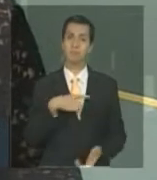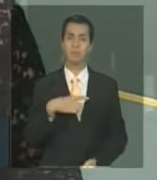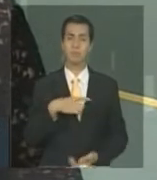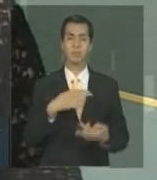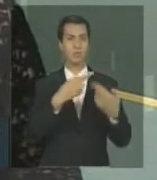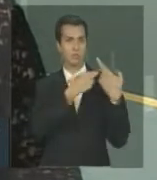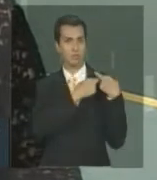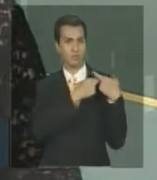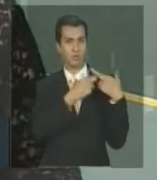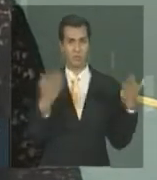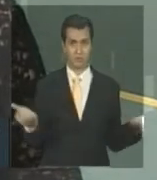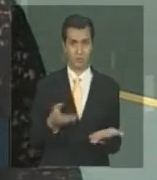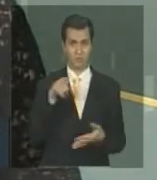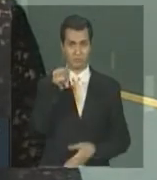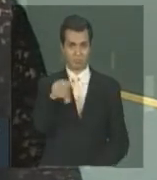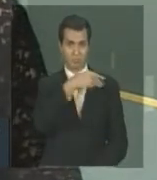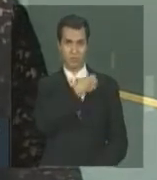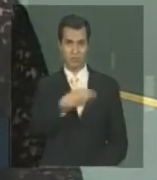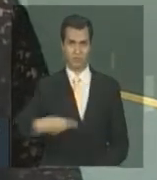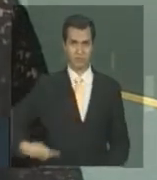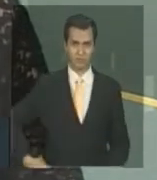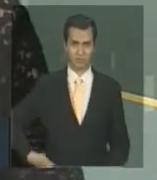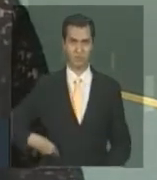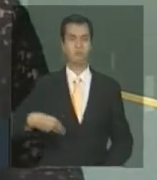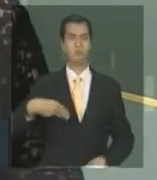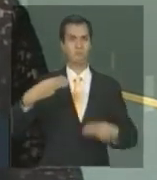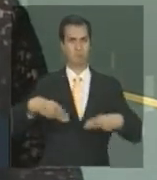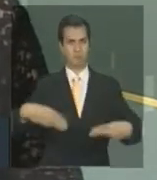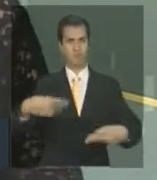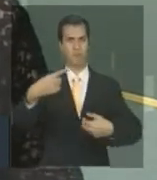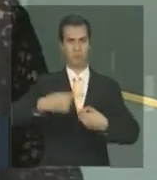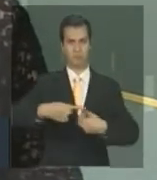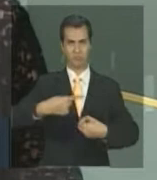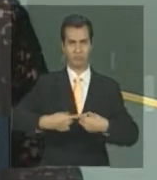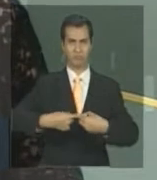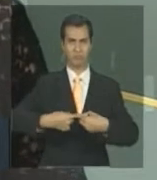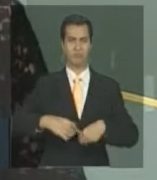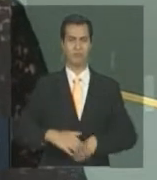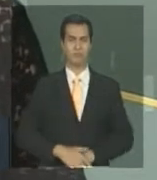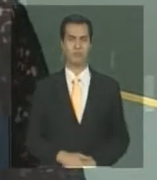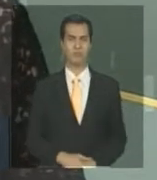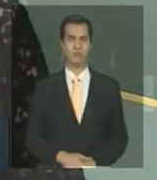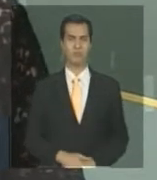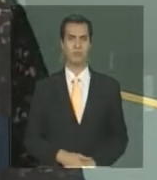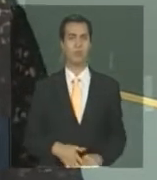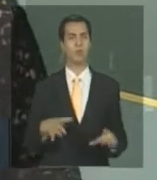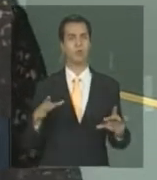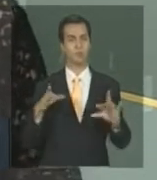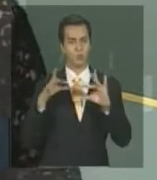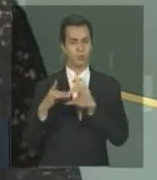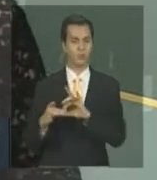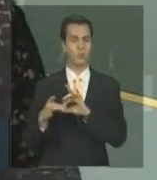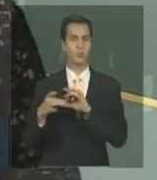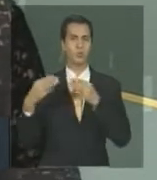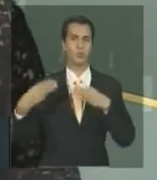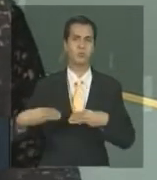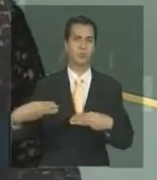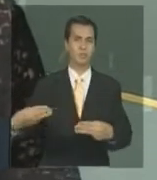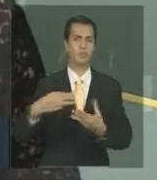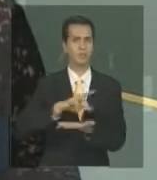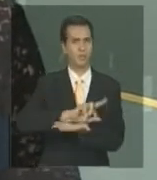do Ministério das Cidades, em participação conjunta com os demais